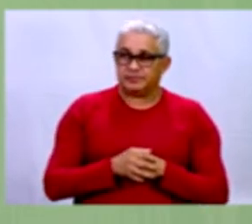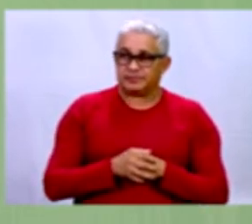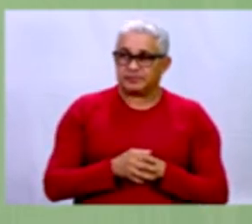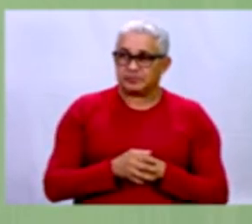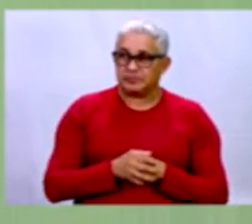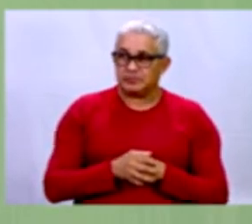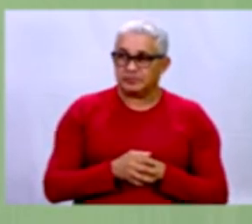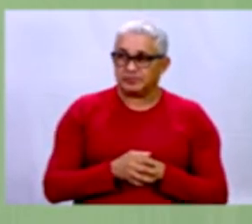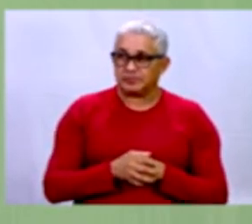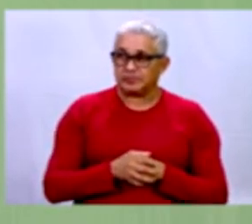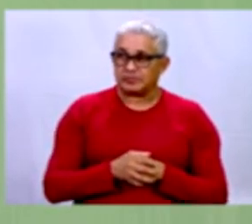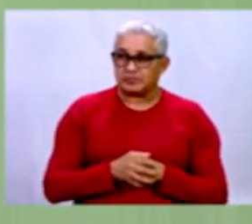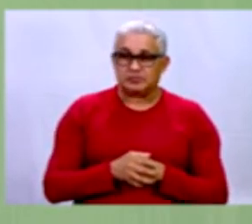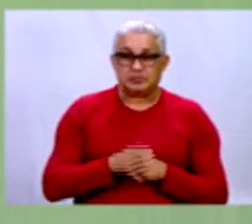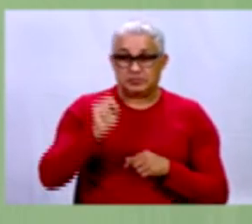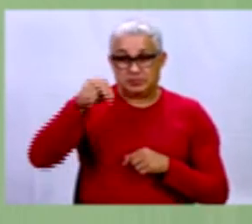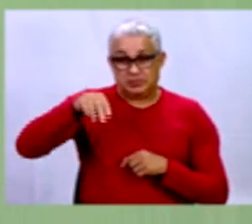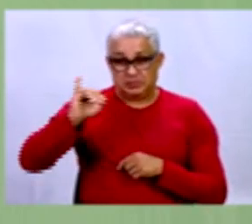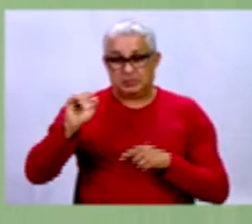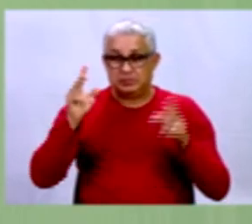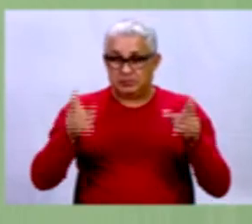1,12682 menos 1, a gente tem